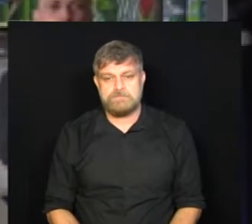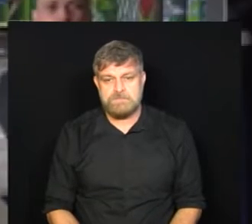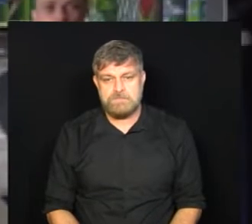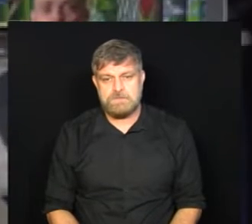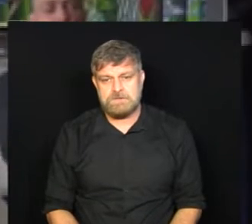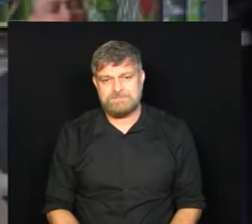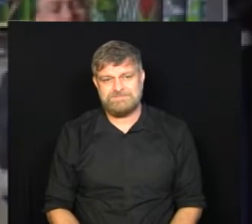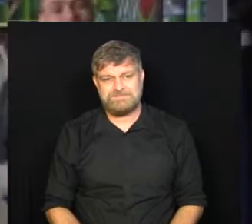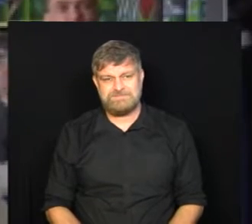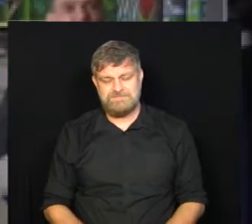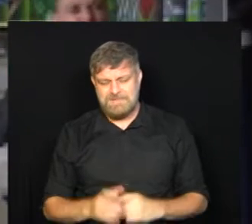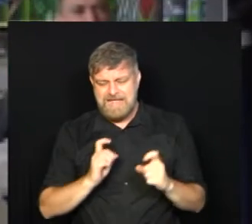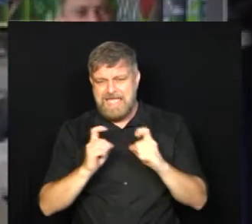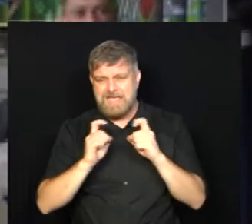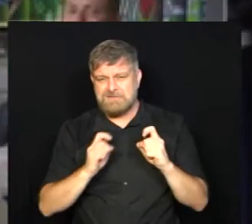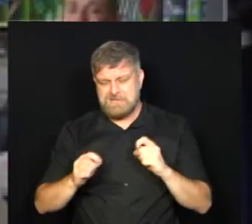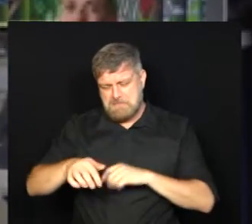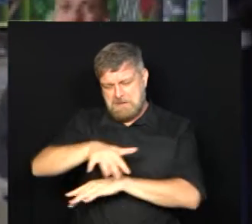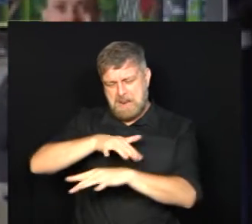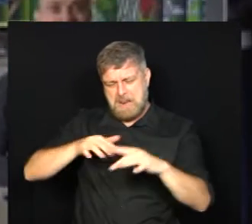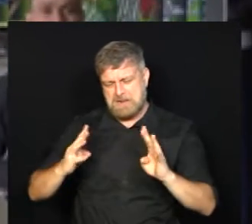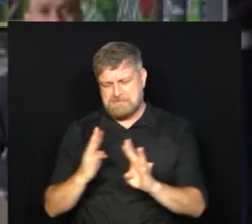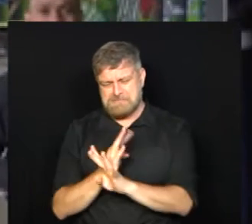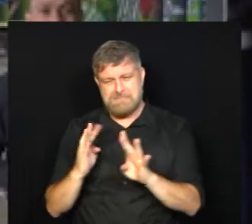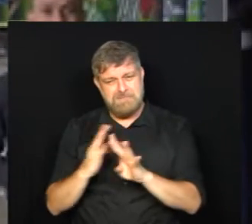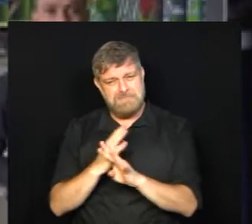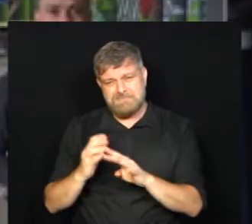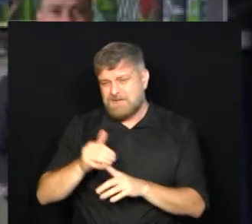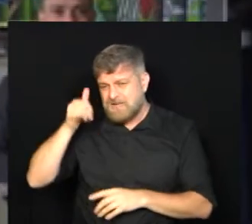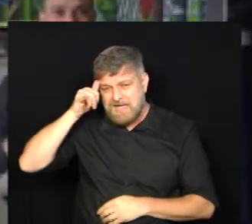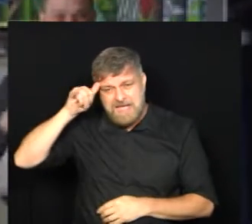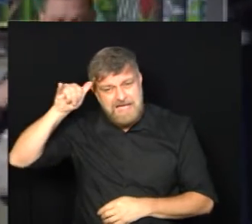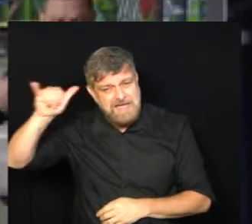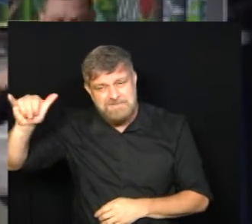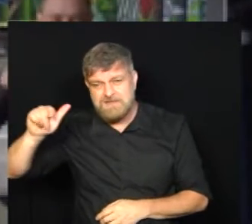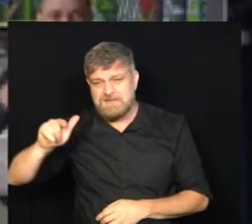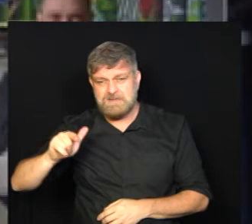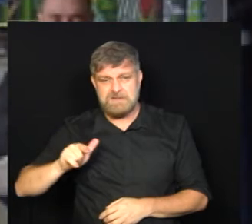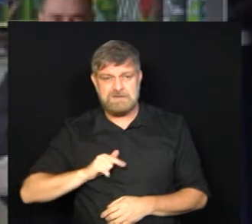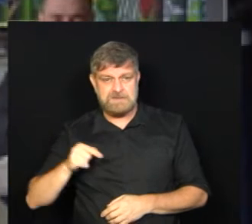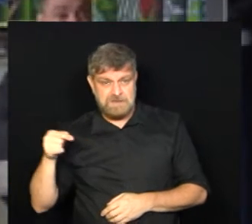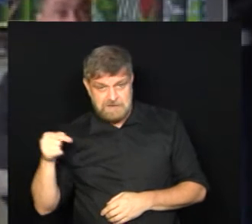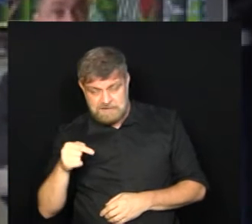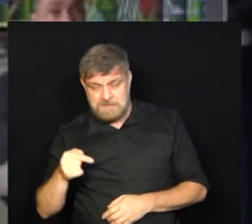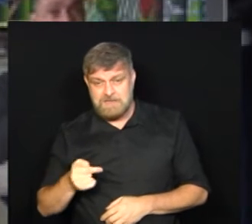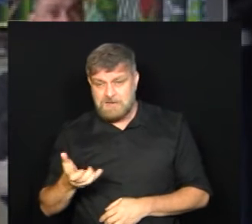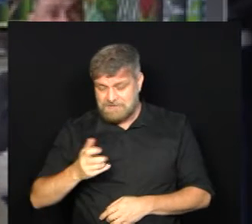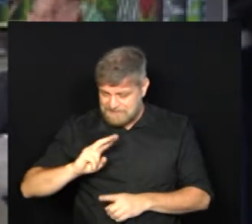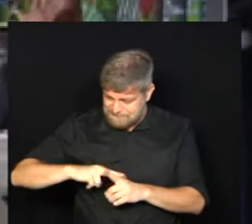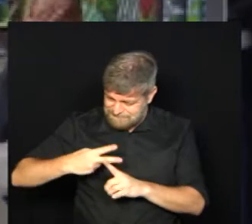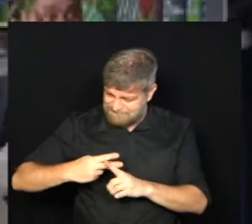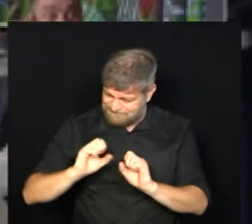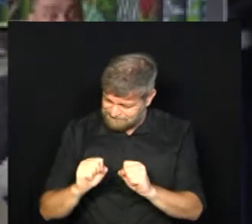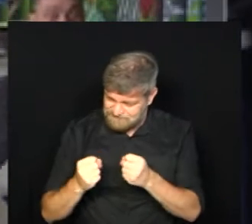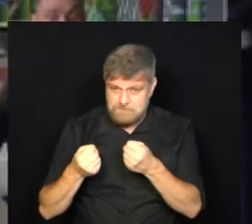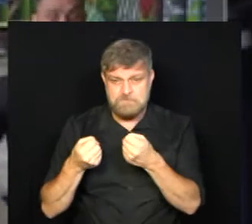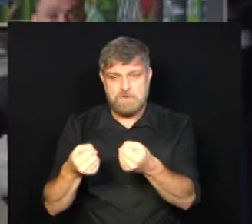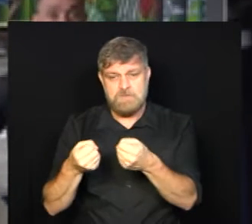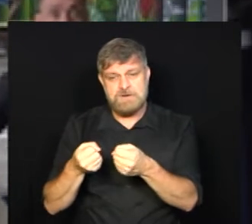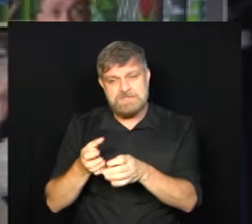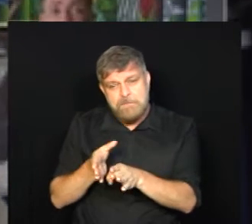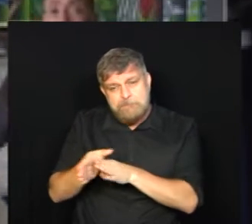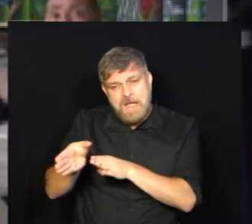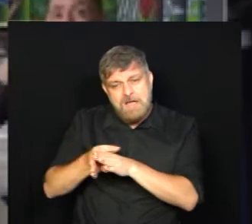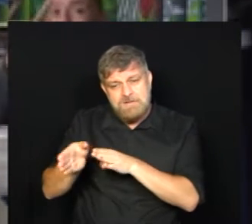Evitem reuniões. A recomendação do centro para reuniões de trabalho foi colocada, mas eu quero reforçar para uma